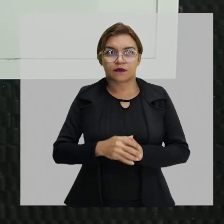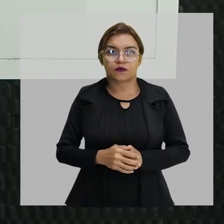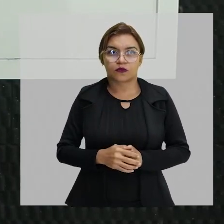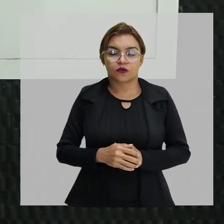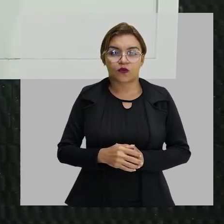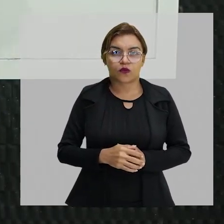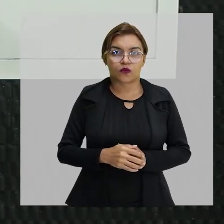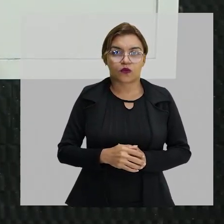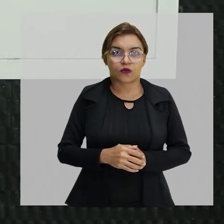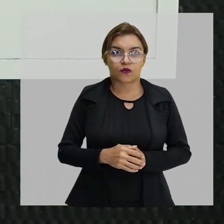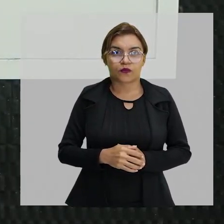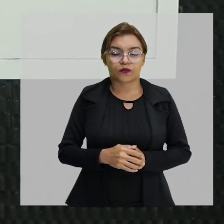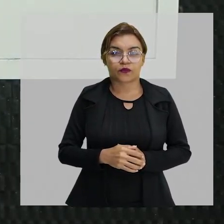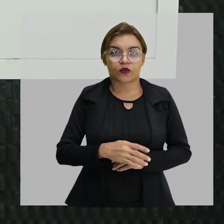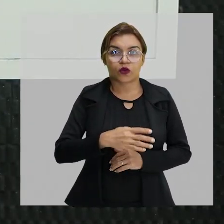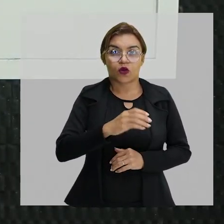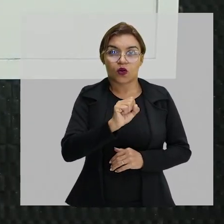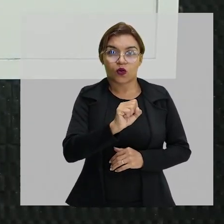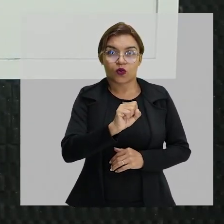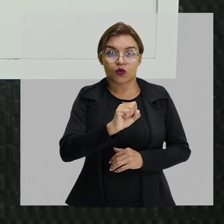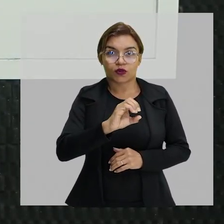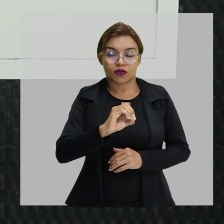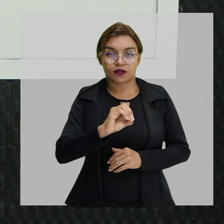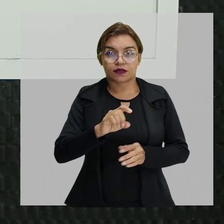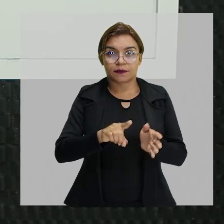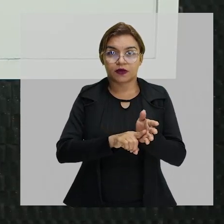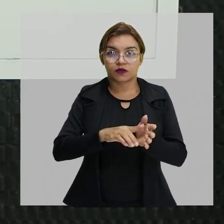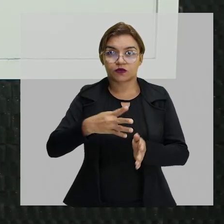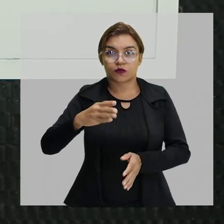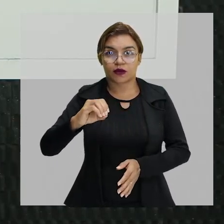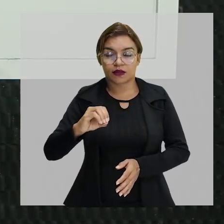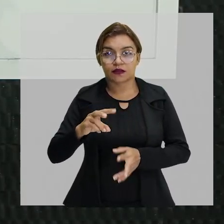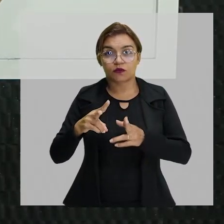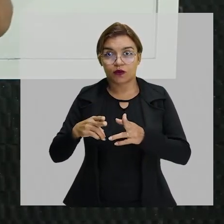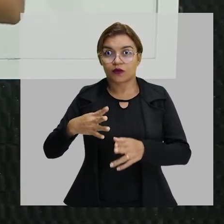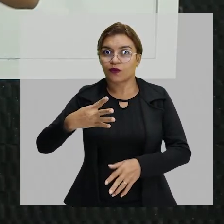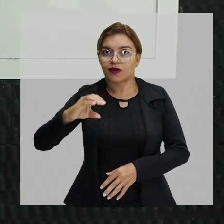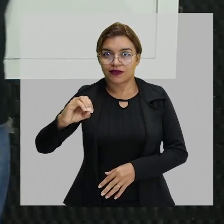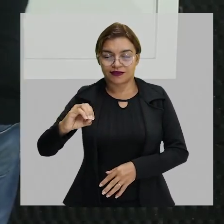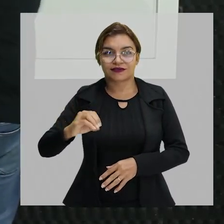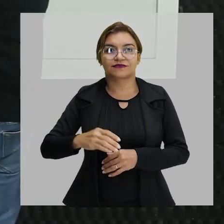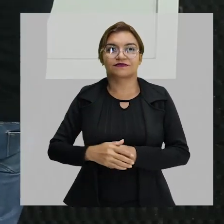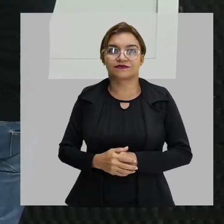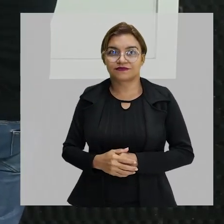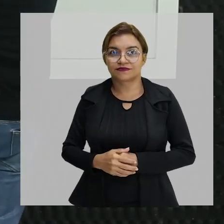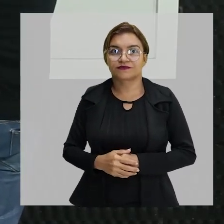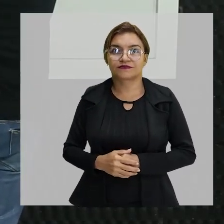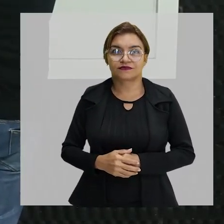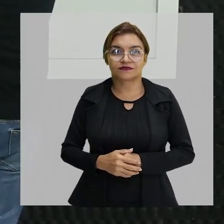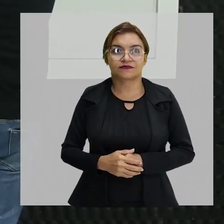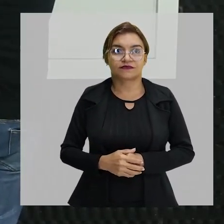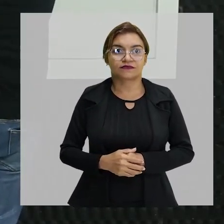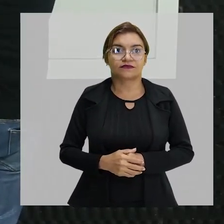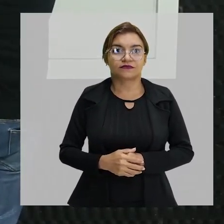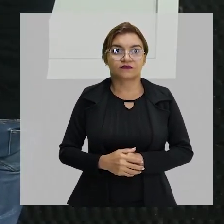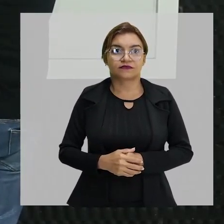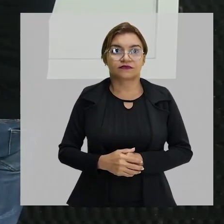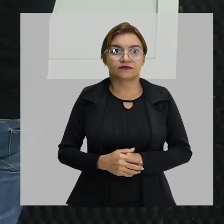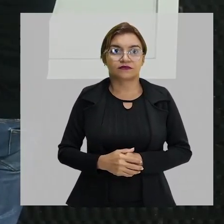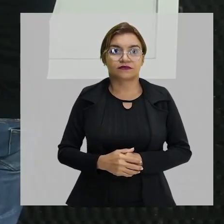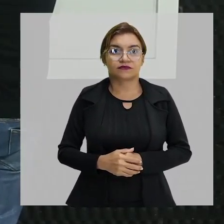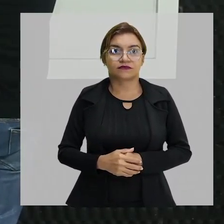subtrai aqui, 80 menos 40 dá 40, né? E essa soma aqui de 80 com 40 vai ser igual